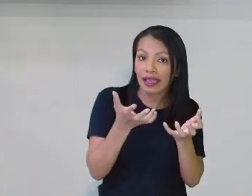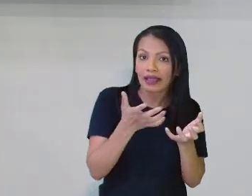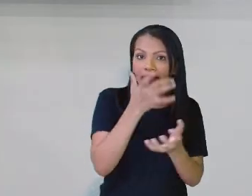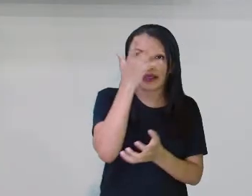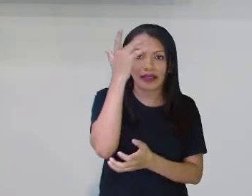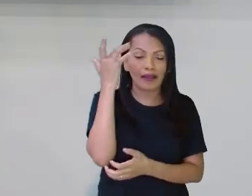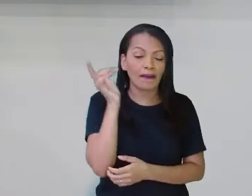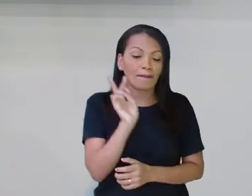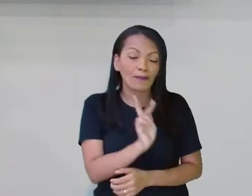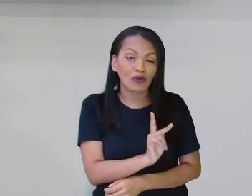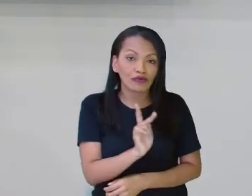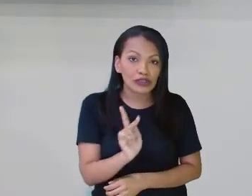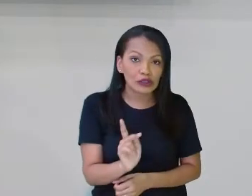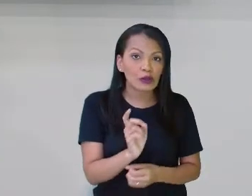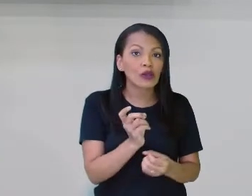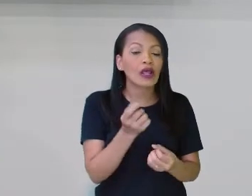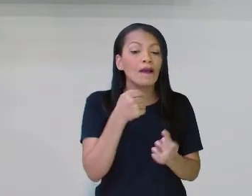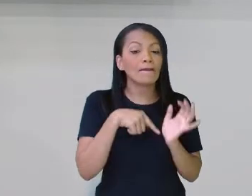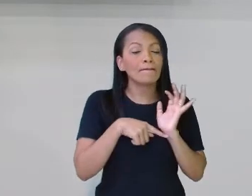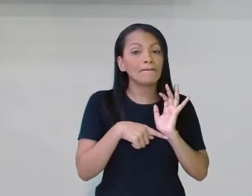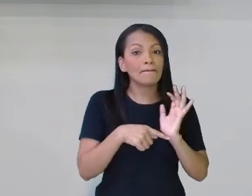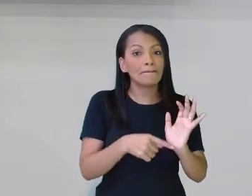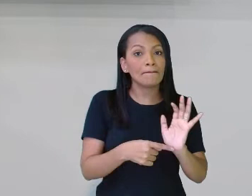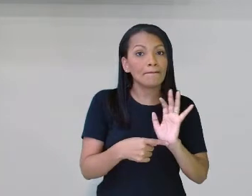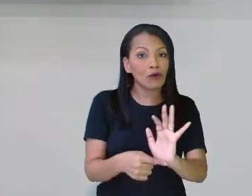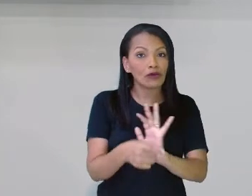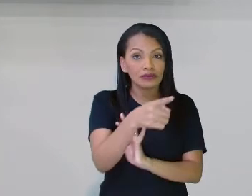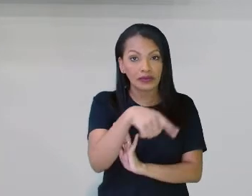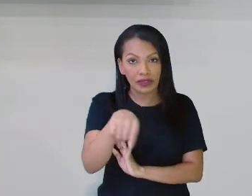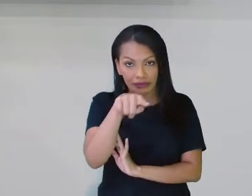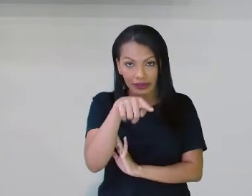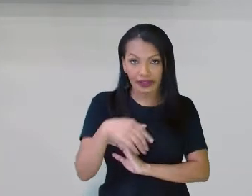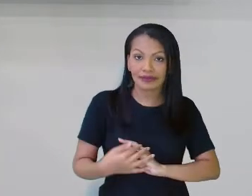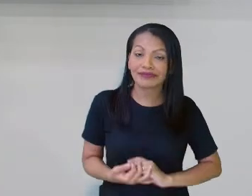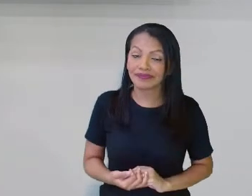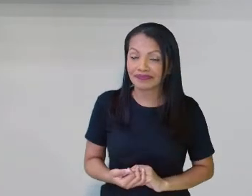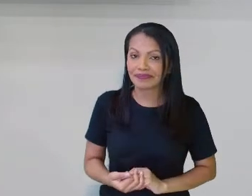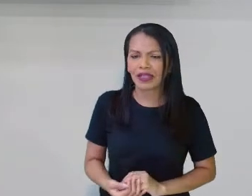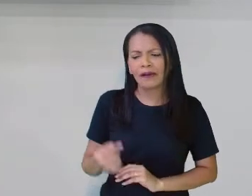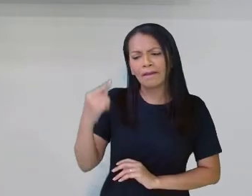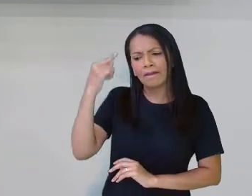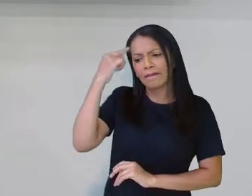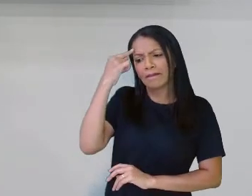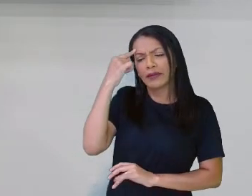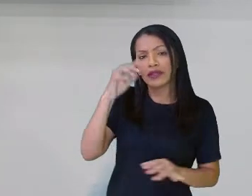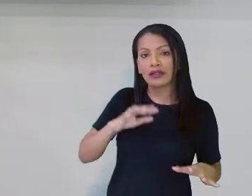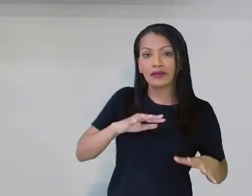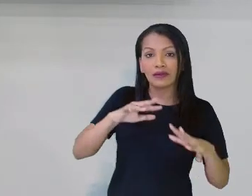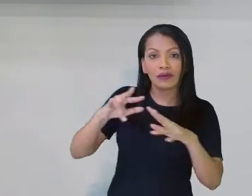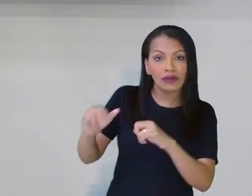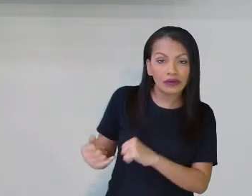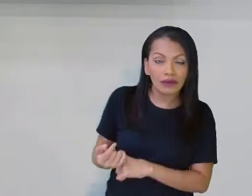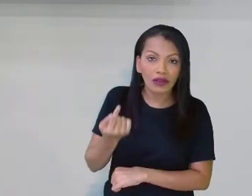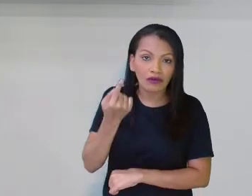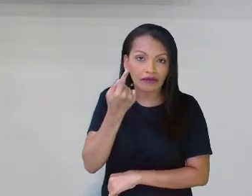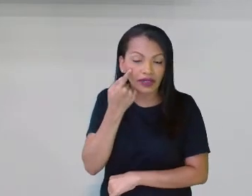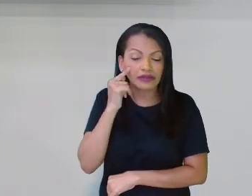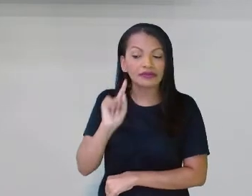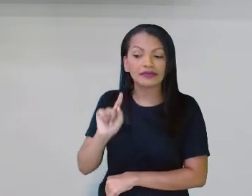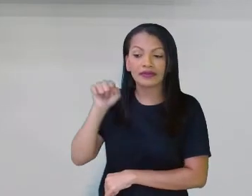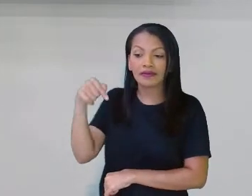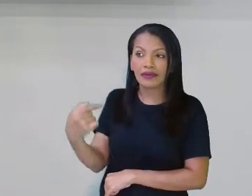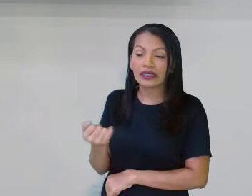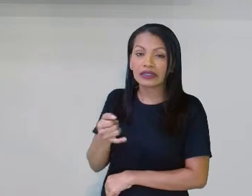gente possa construir um verbete juntos, a gente pode, pensem aí em um animal. E aí eu vejo depois aqui,